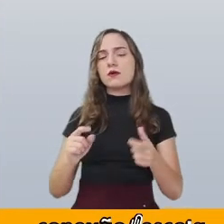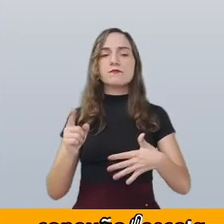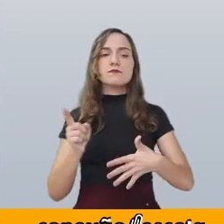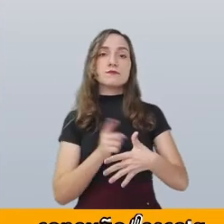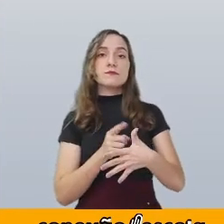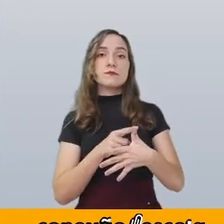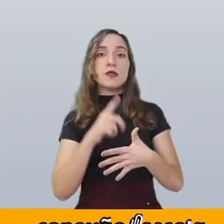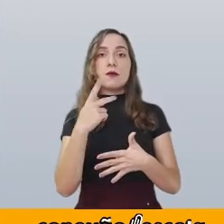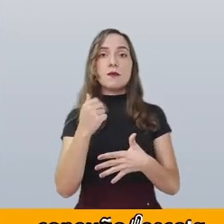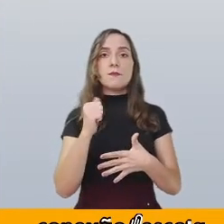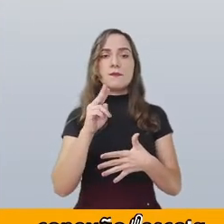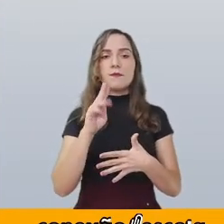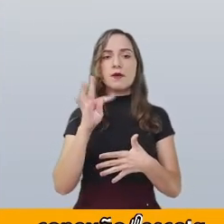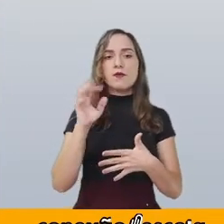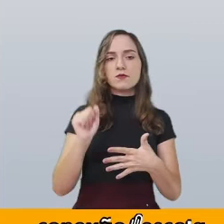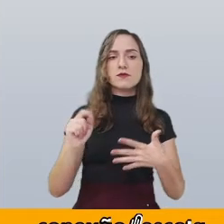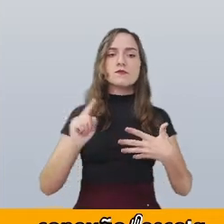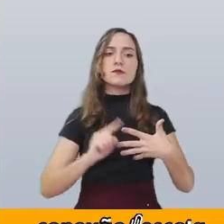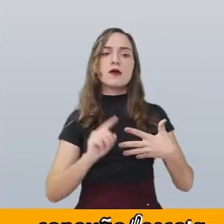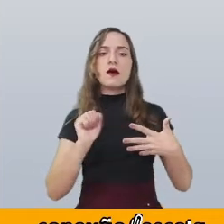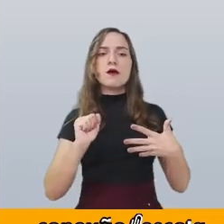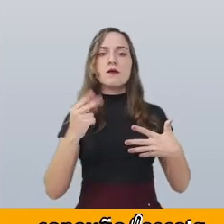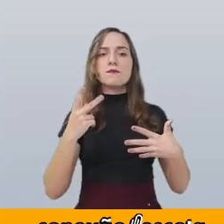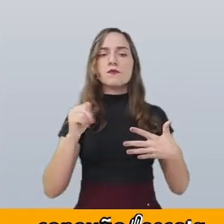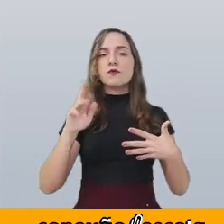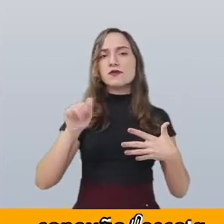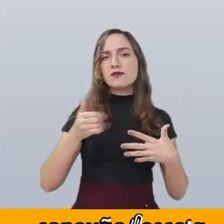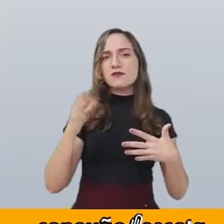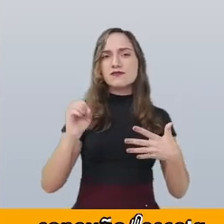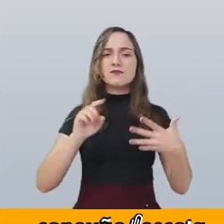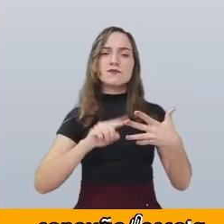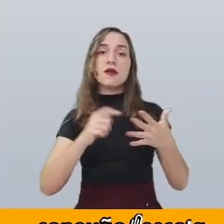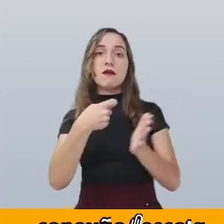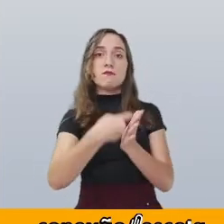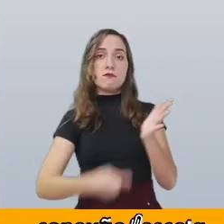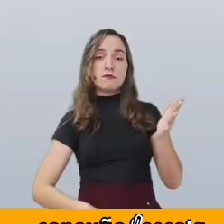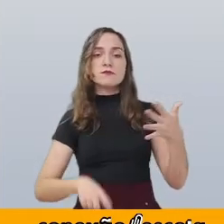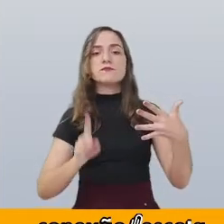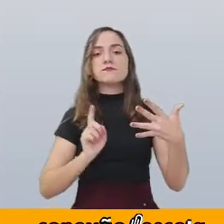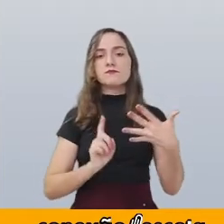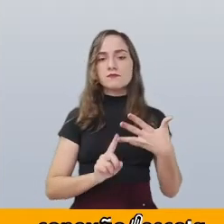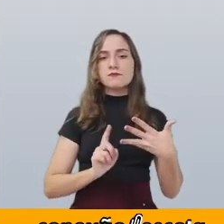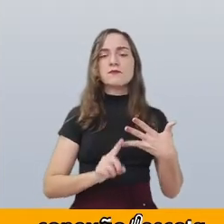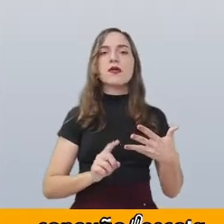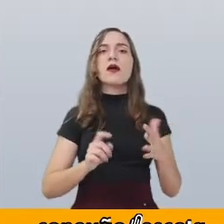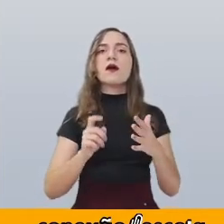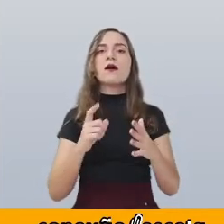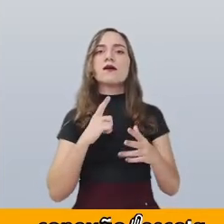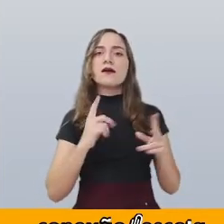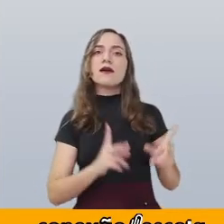pauta, apuração, redação e edição.